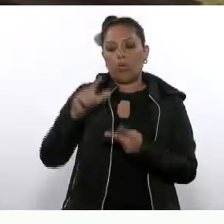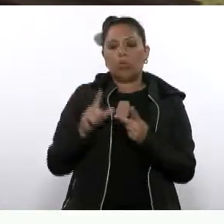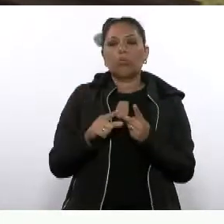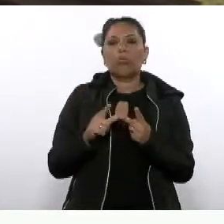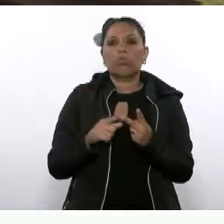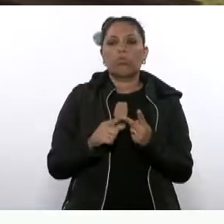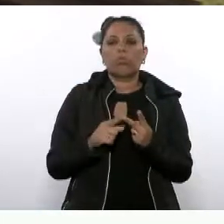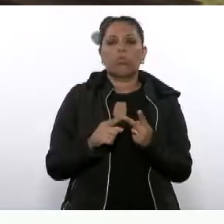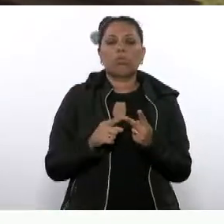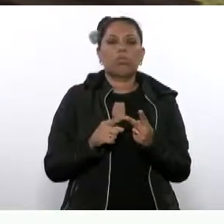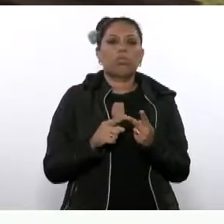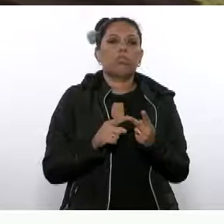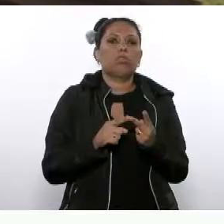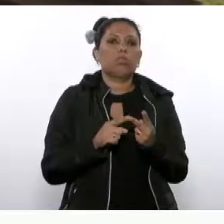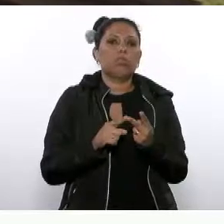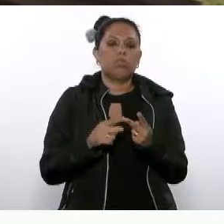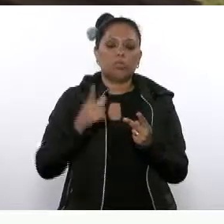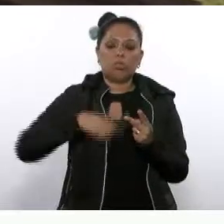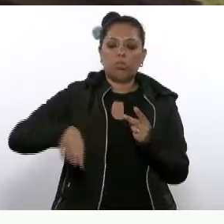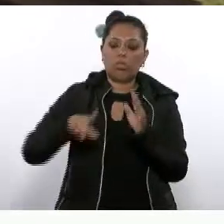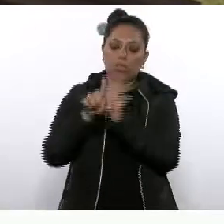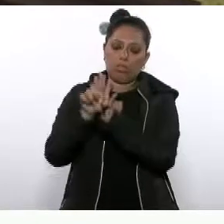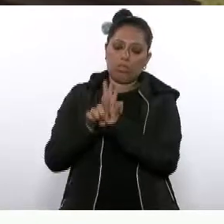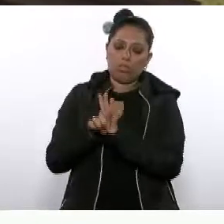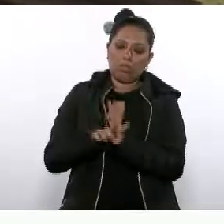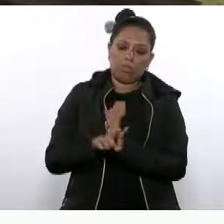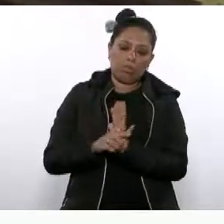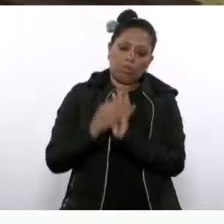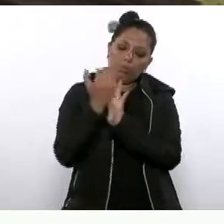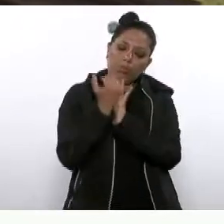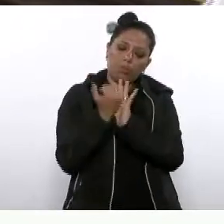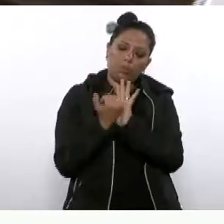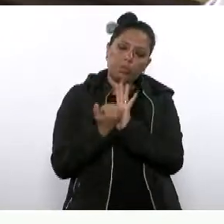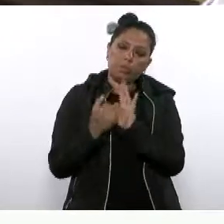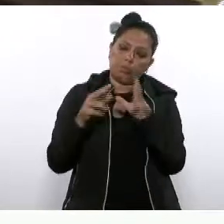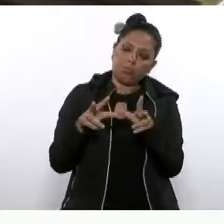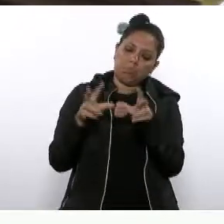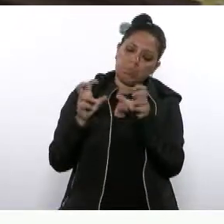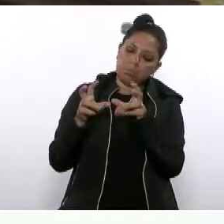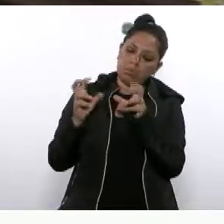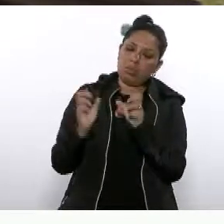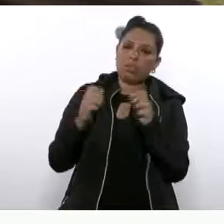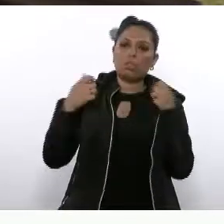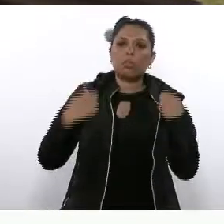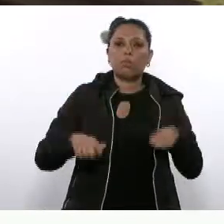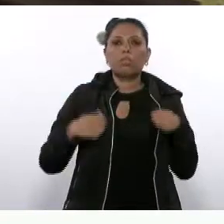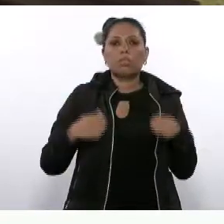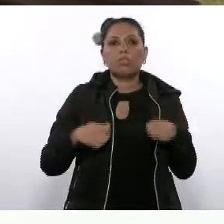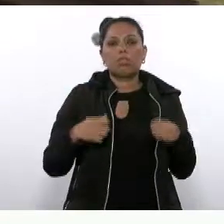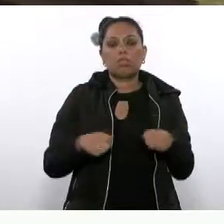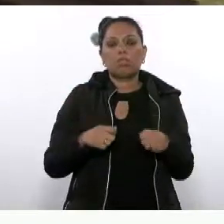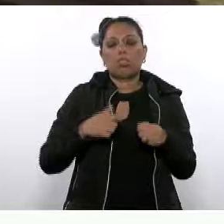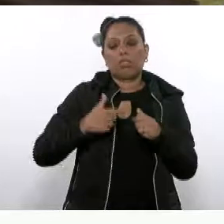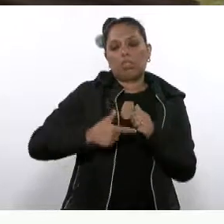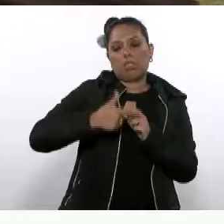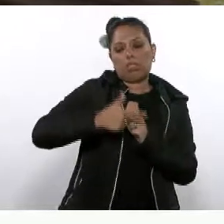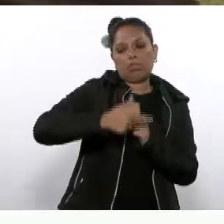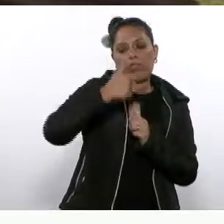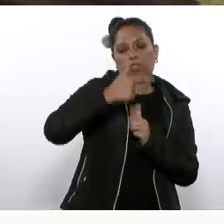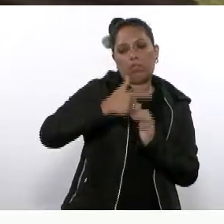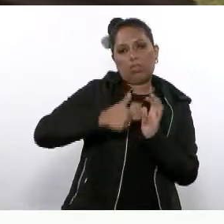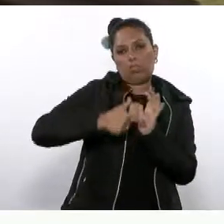outra é que nós verificamos os dados e verificamos a necessidade de que na